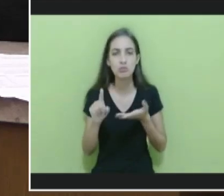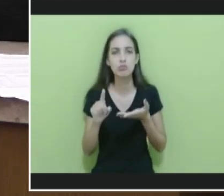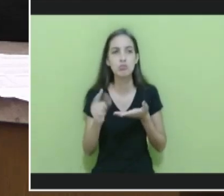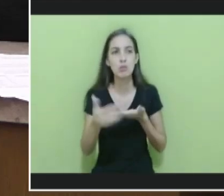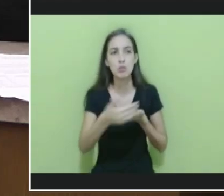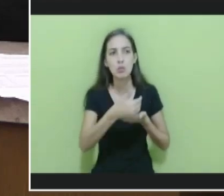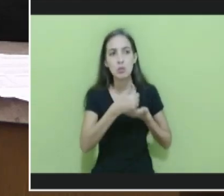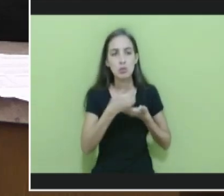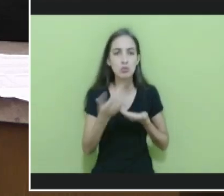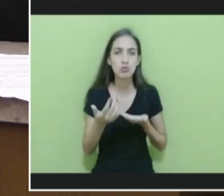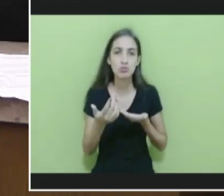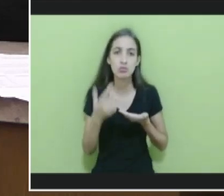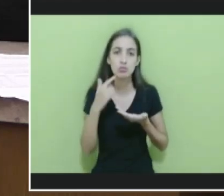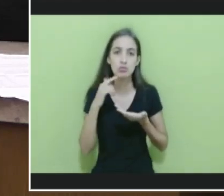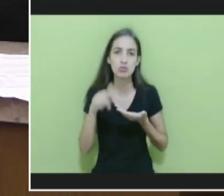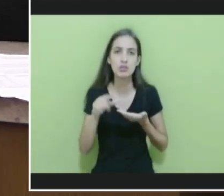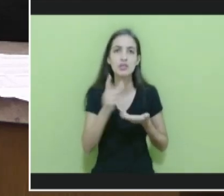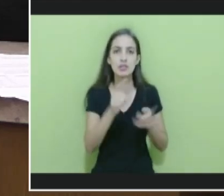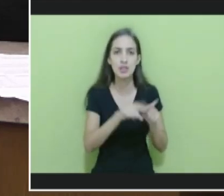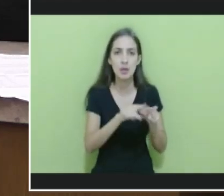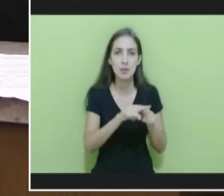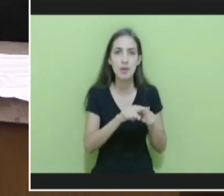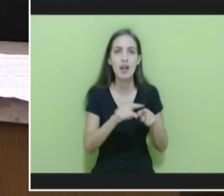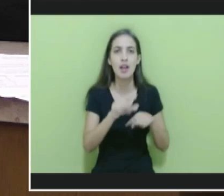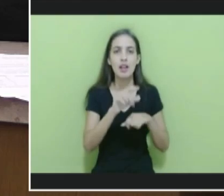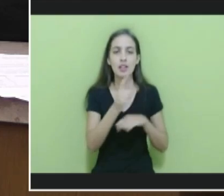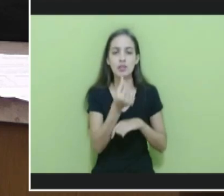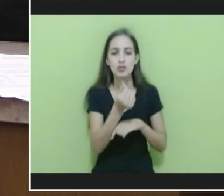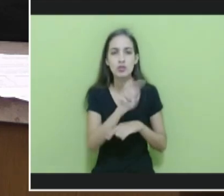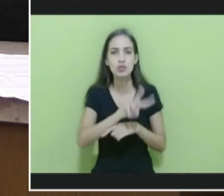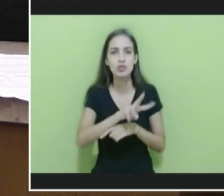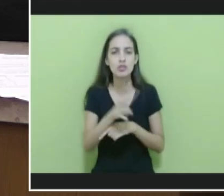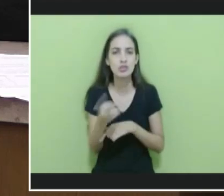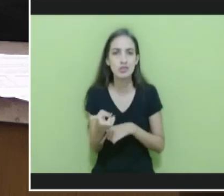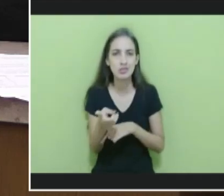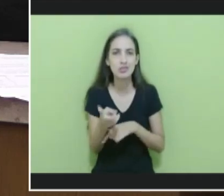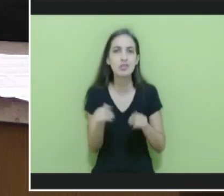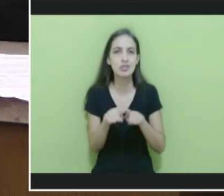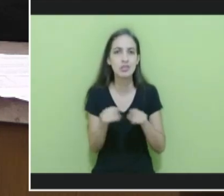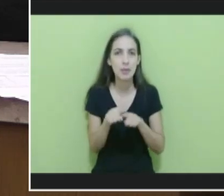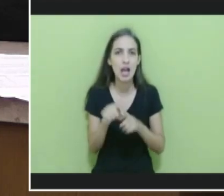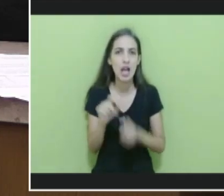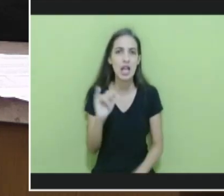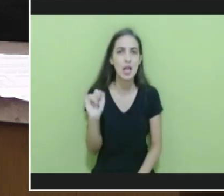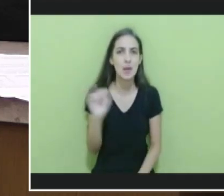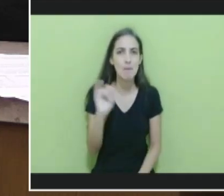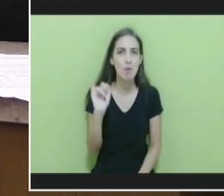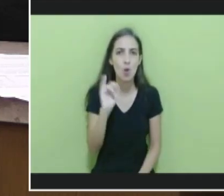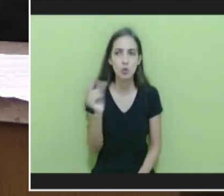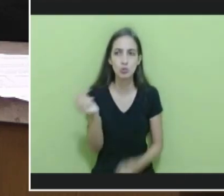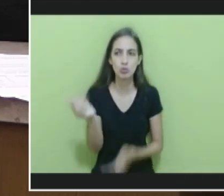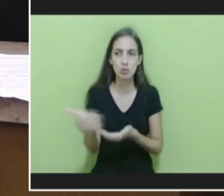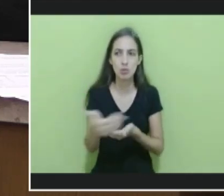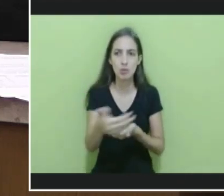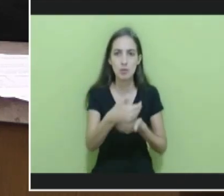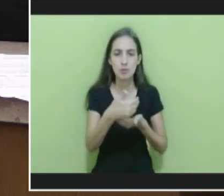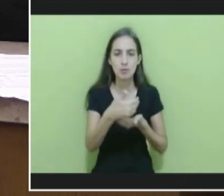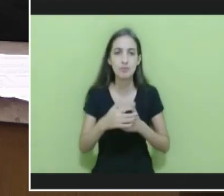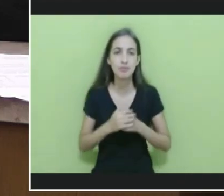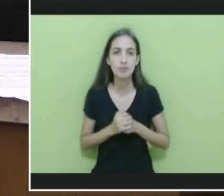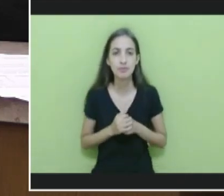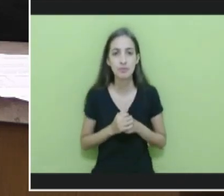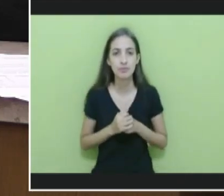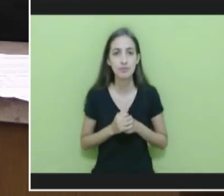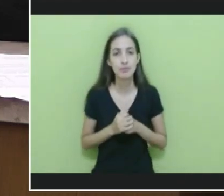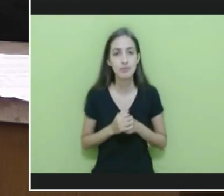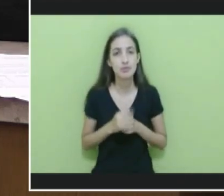Tanto as transferências constitucionais como a própria arrecadação dos impostos. E seria da nossa parte